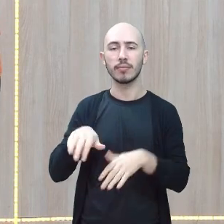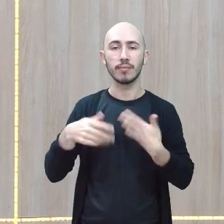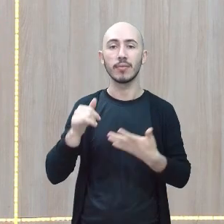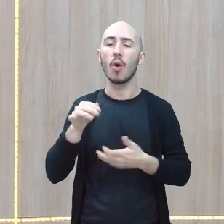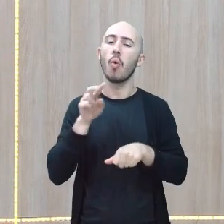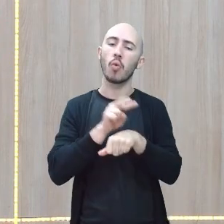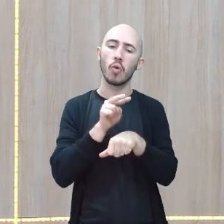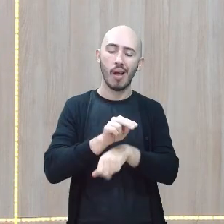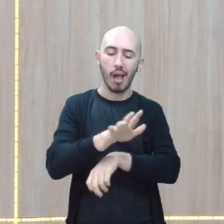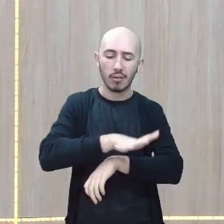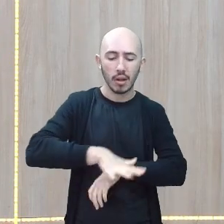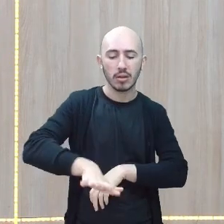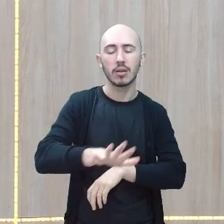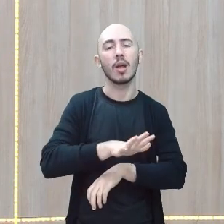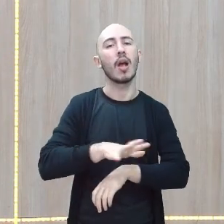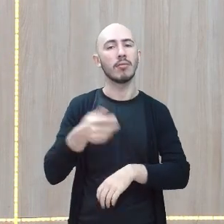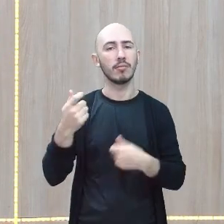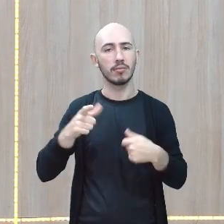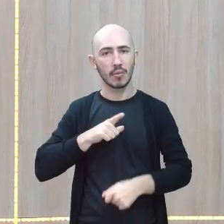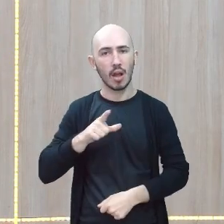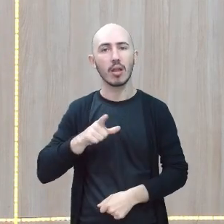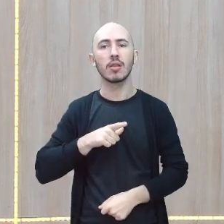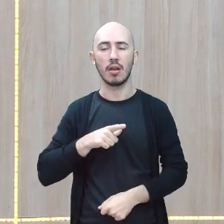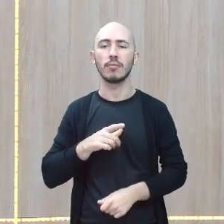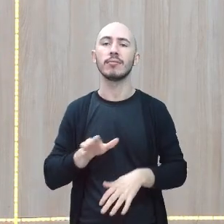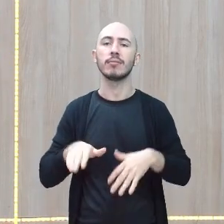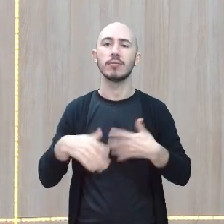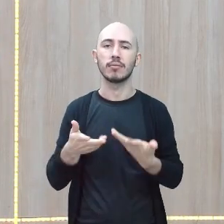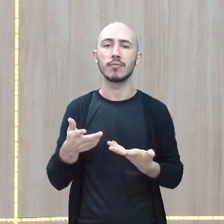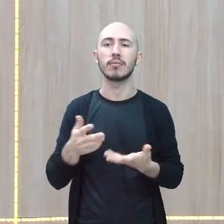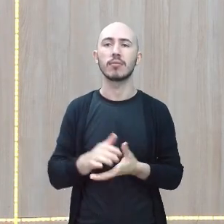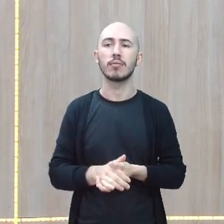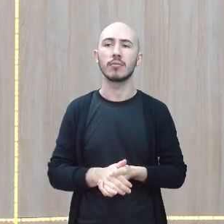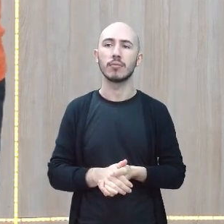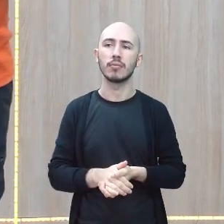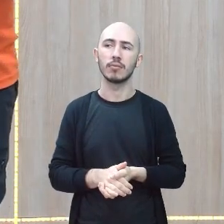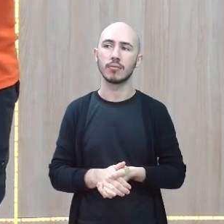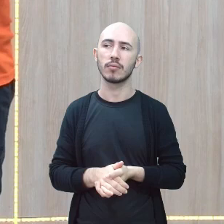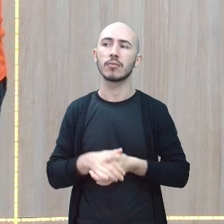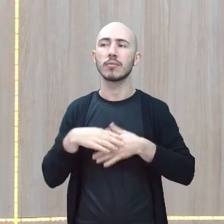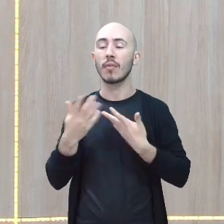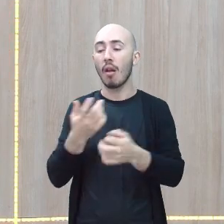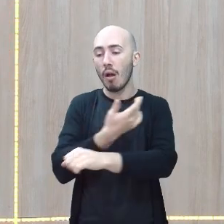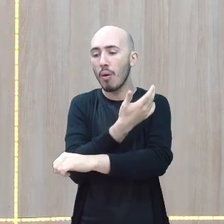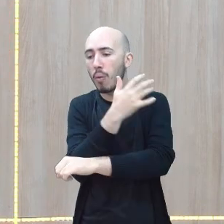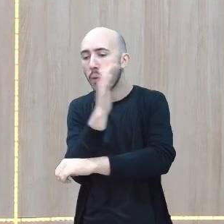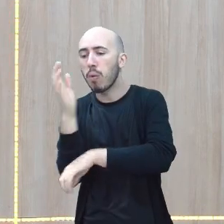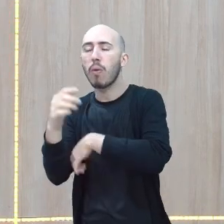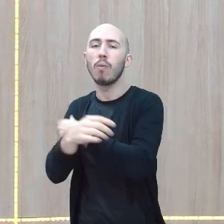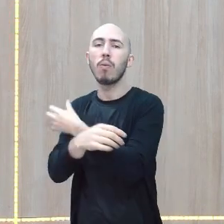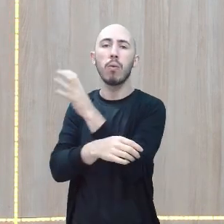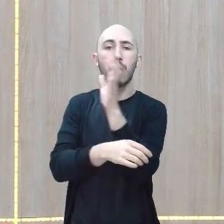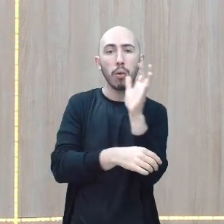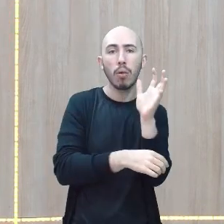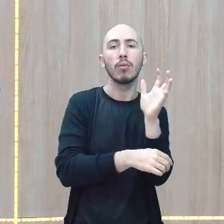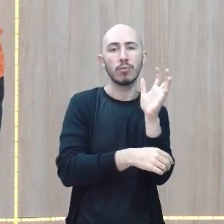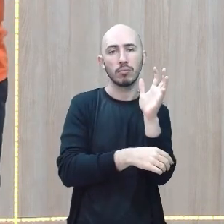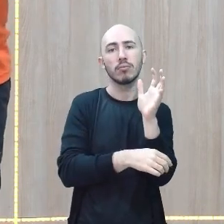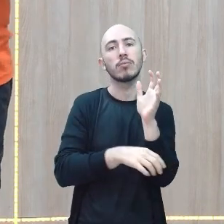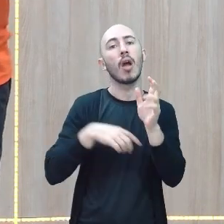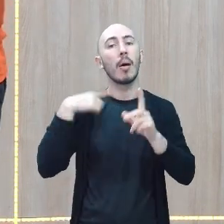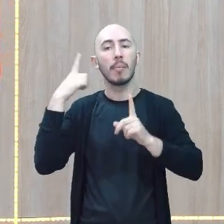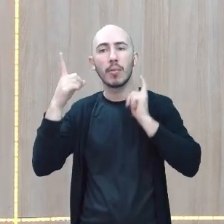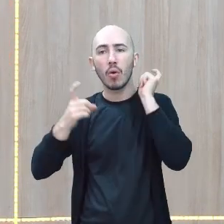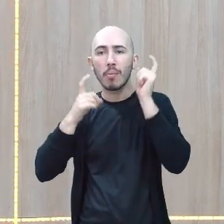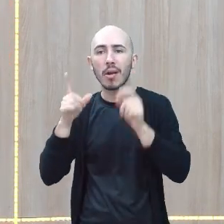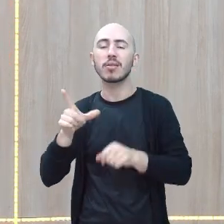Ele vai buscar da terra aquilo que ele necessita. Existe a preocupação, né, com o meio ambiente, existe a preocupação, por exemplo, com